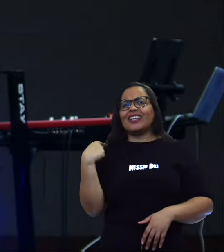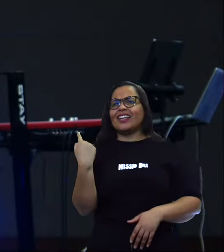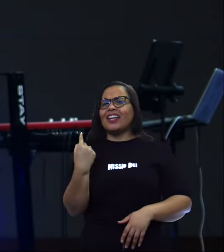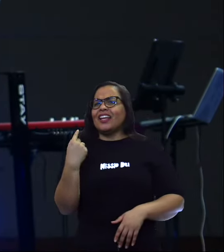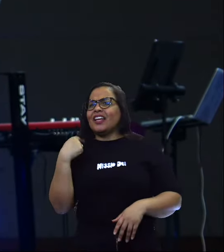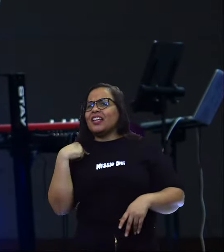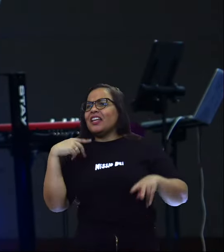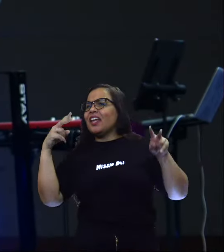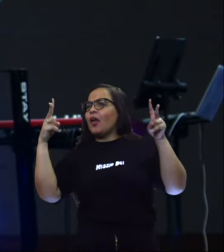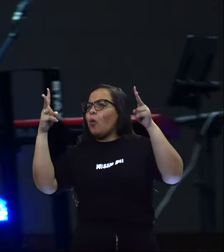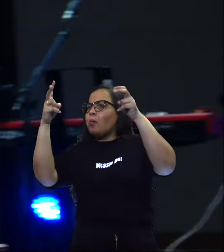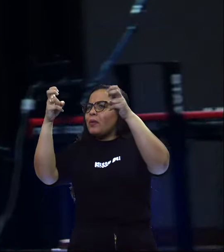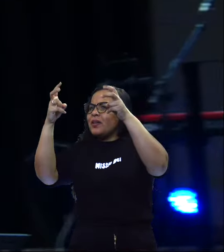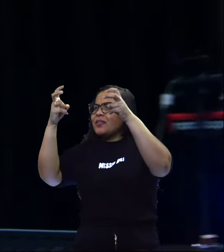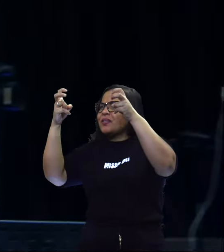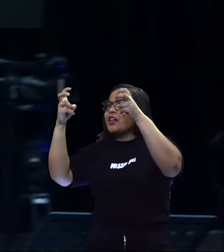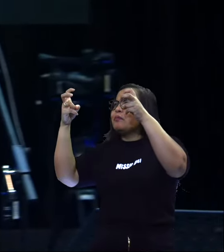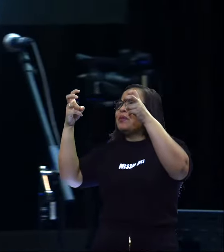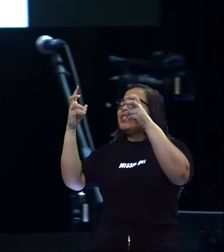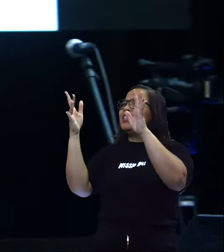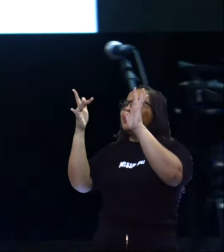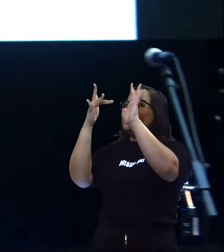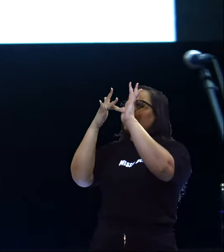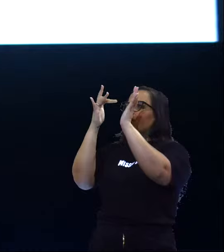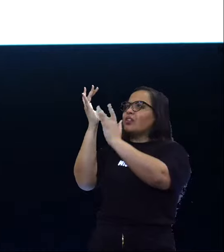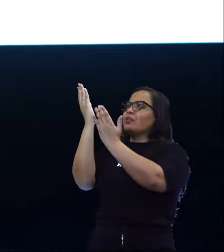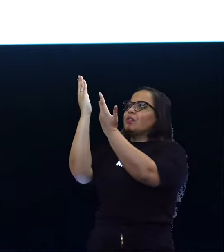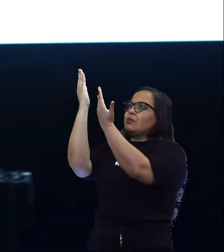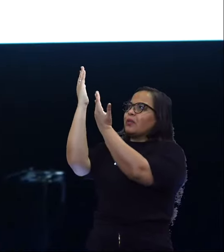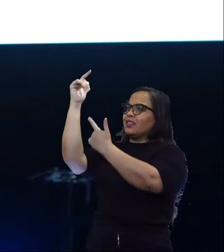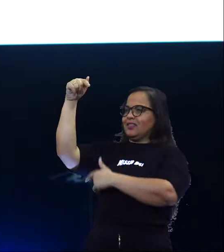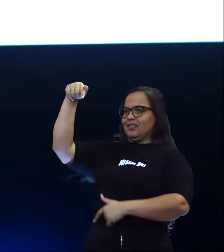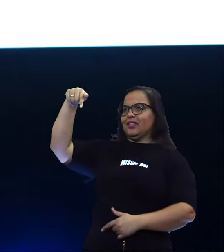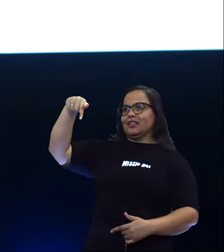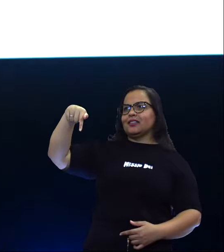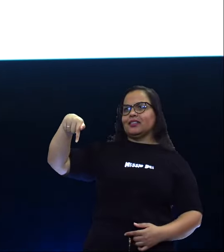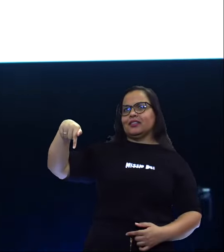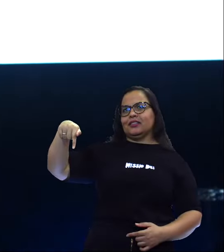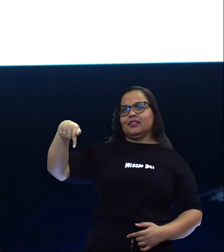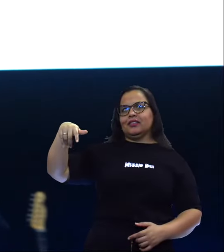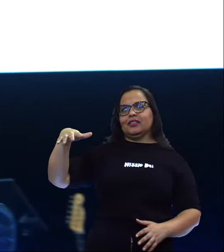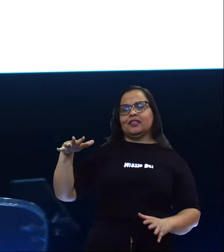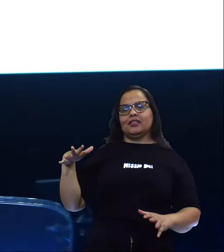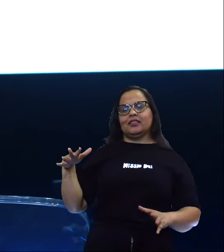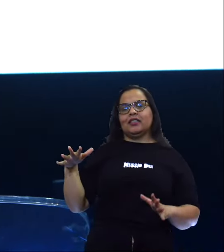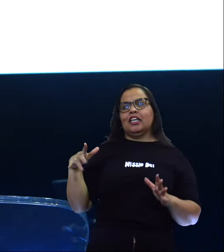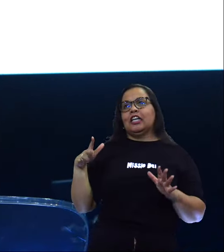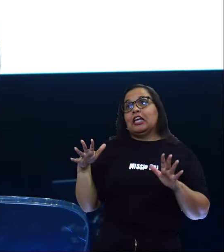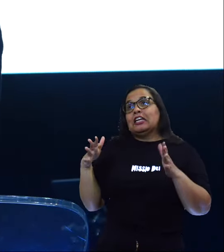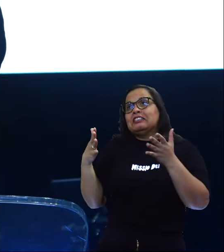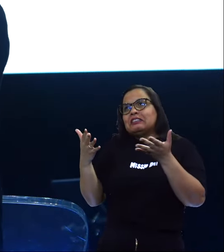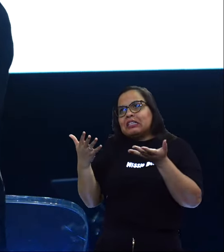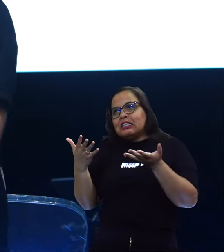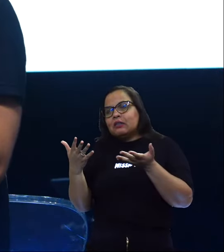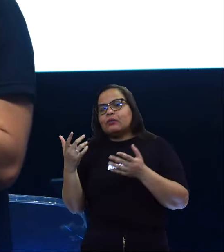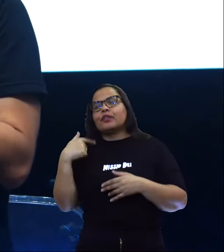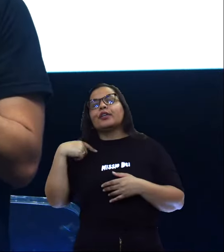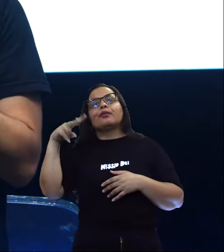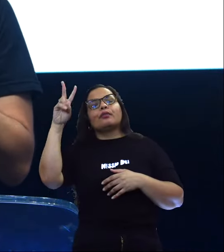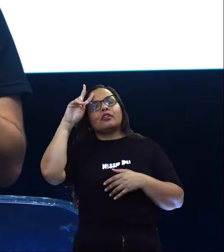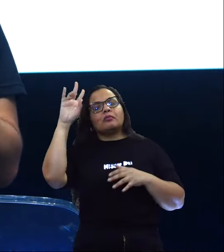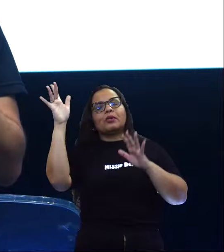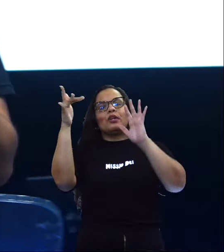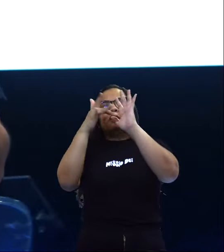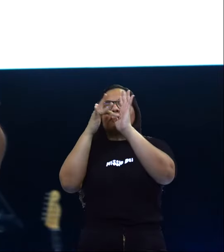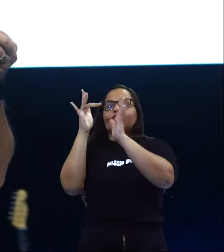para trás com uma graça que só Ele tem e falou assim, filho, fica tranquilo, eu vi o teu esforço. Eu conheço a mensagem que vai